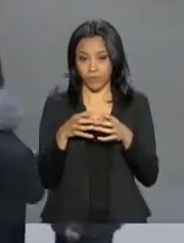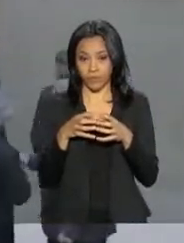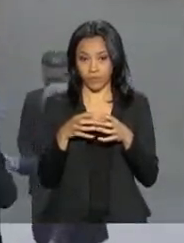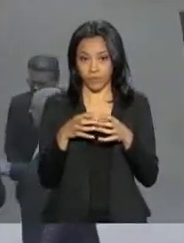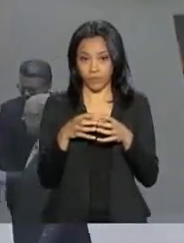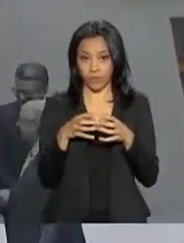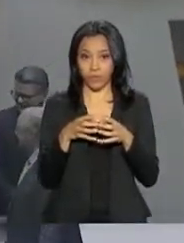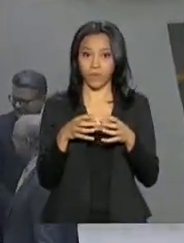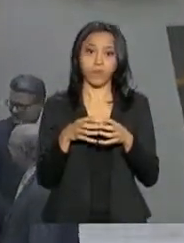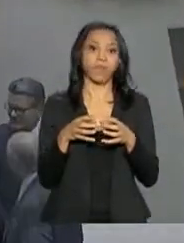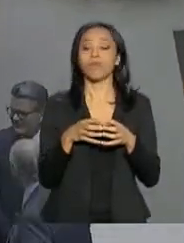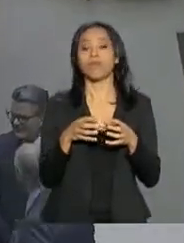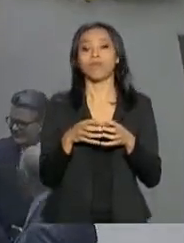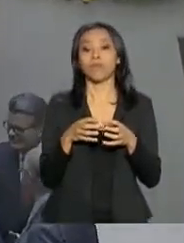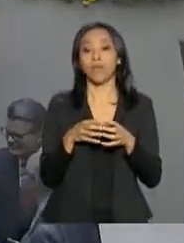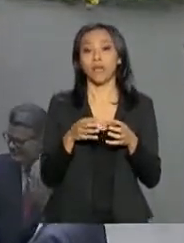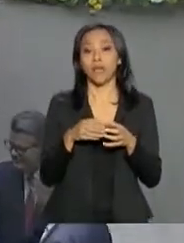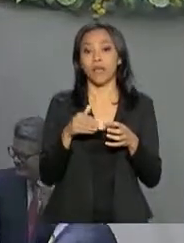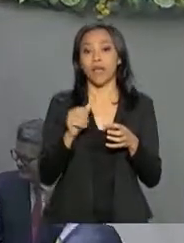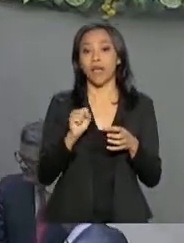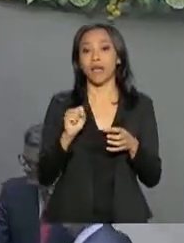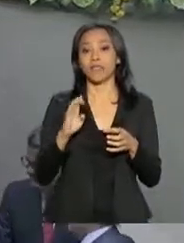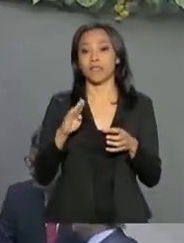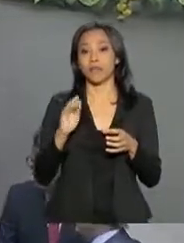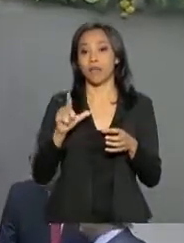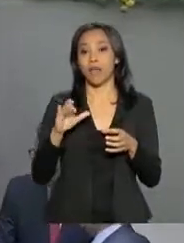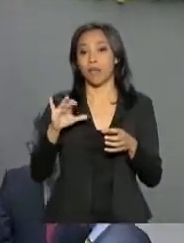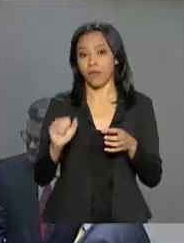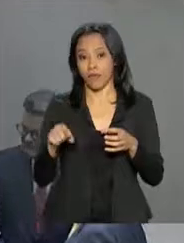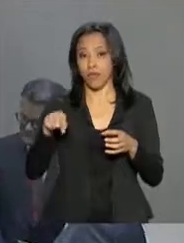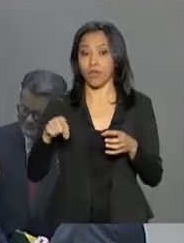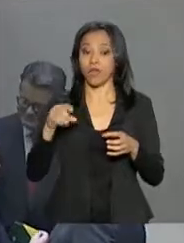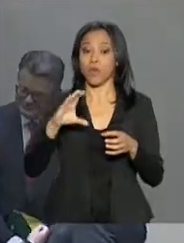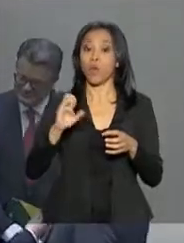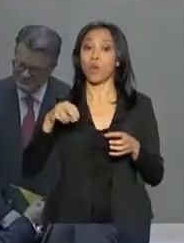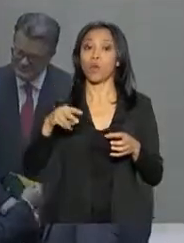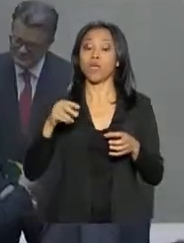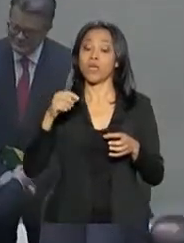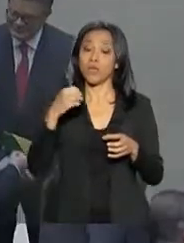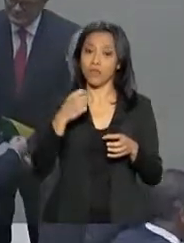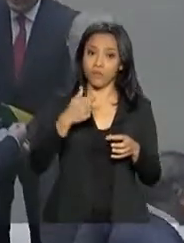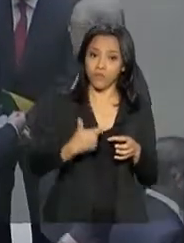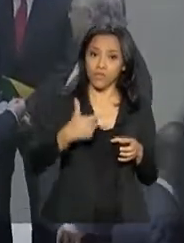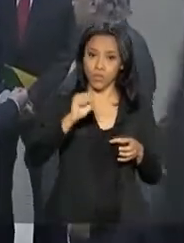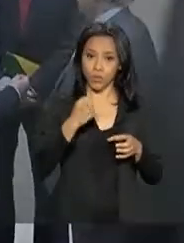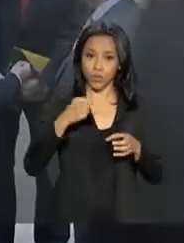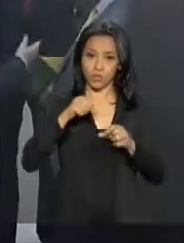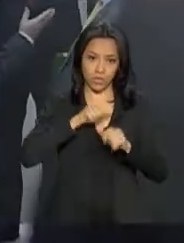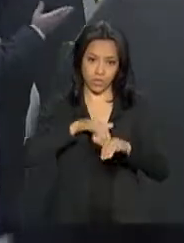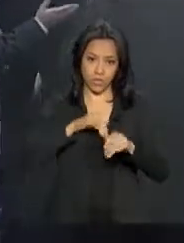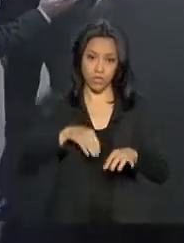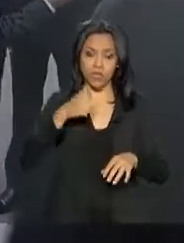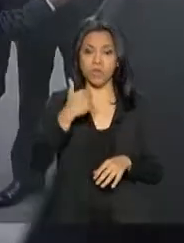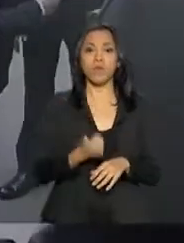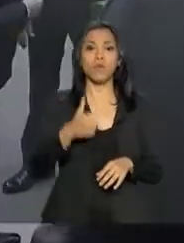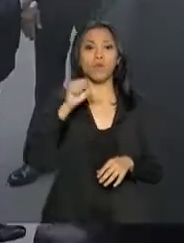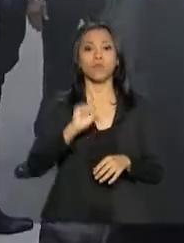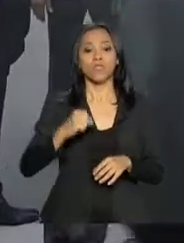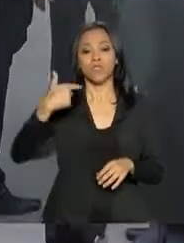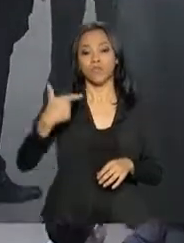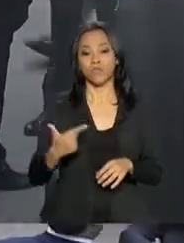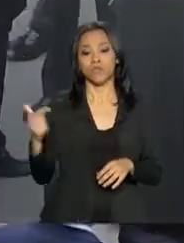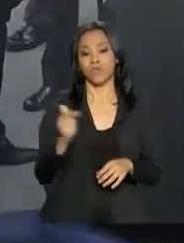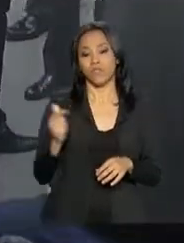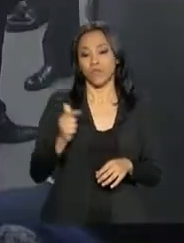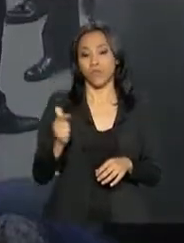pela Assembleia Nacional Constituinte, em 22 de setembro de 1822 e promulgada